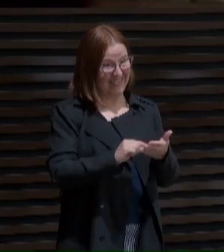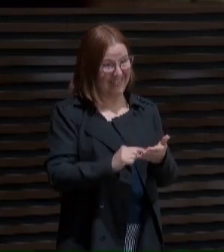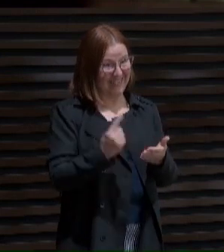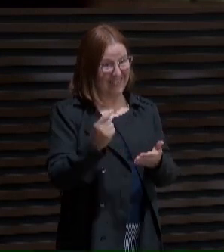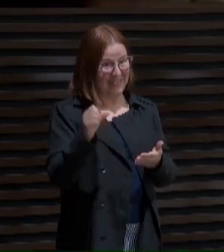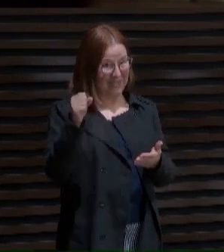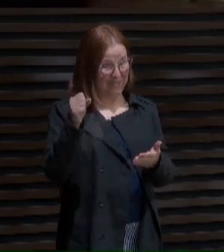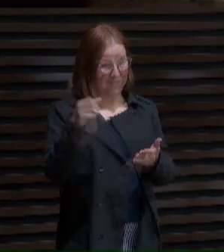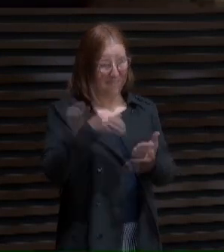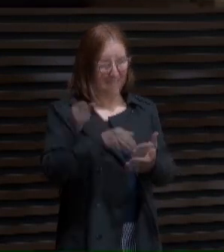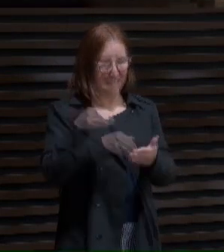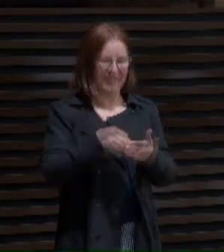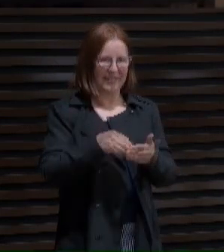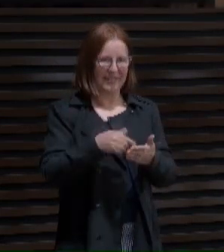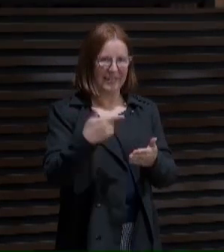20 e 21.